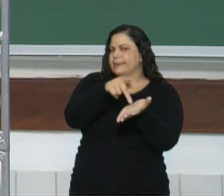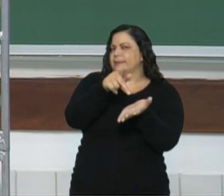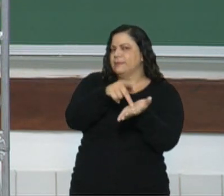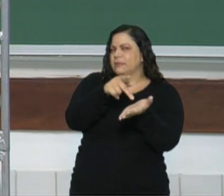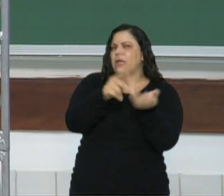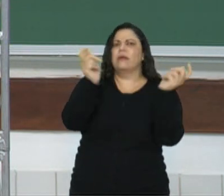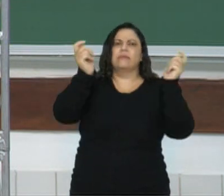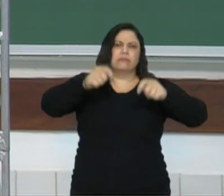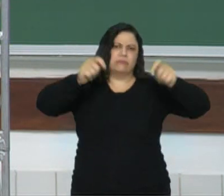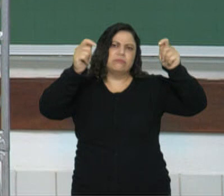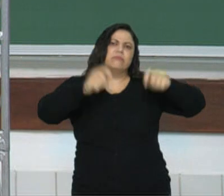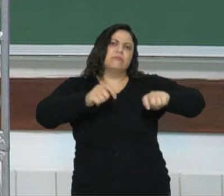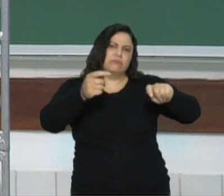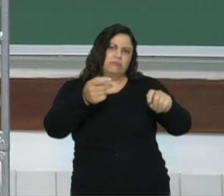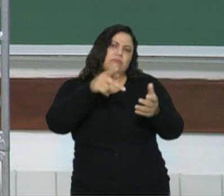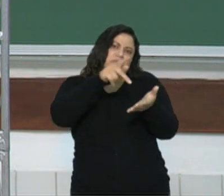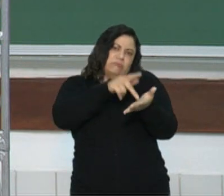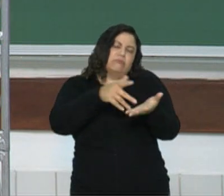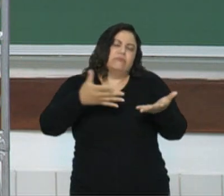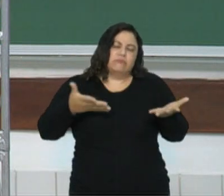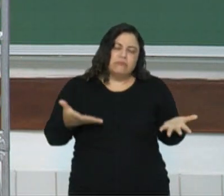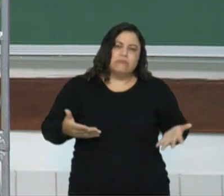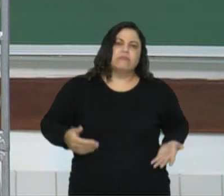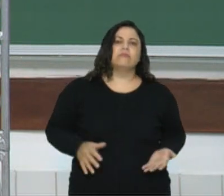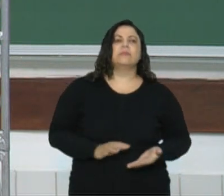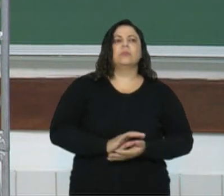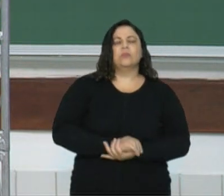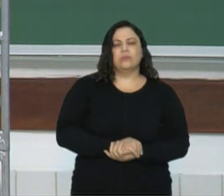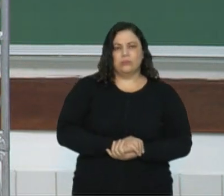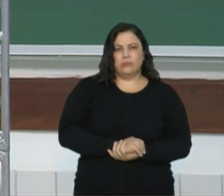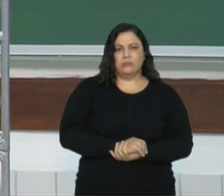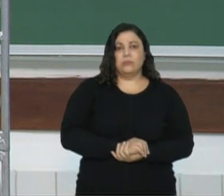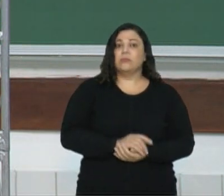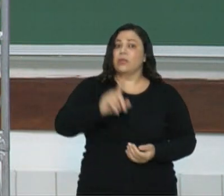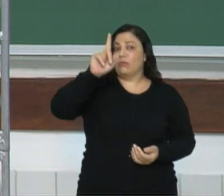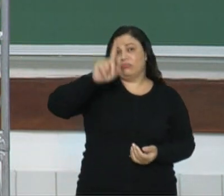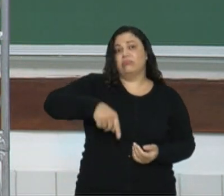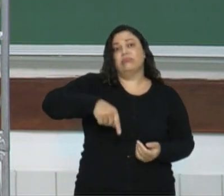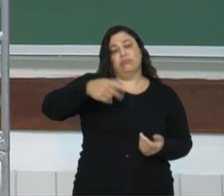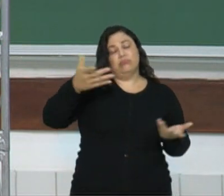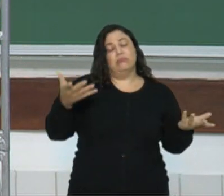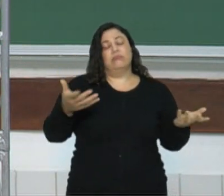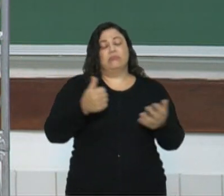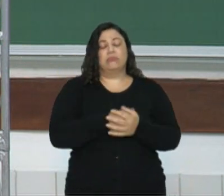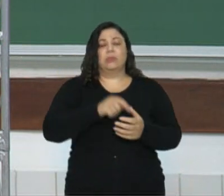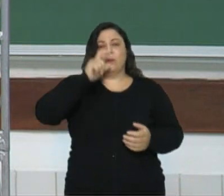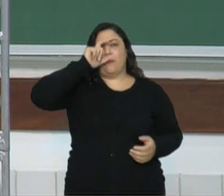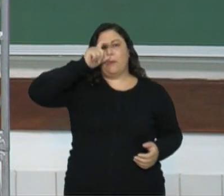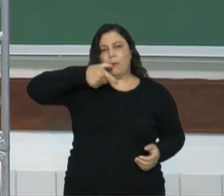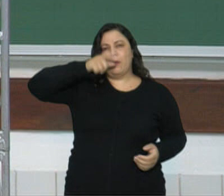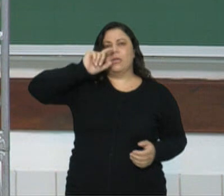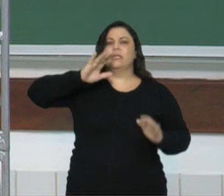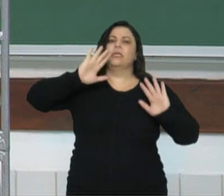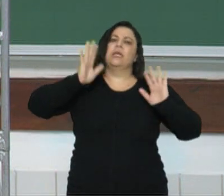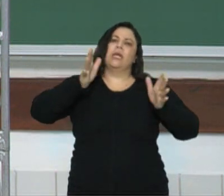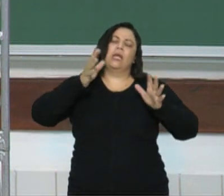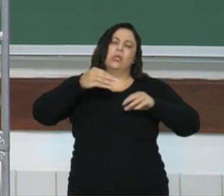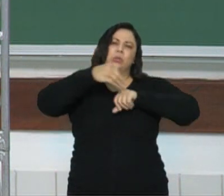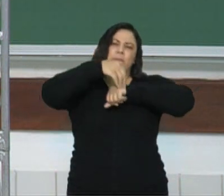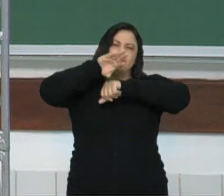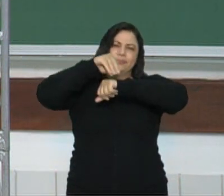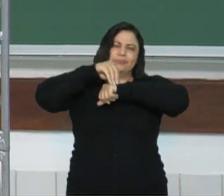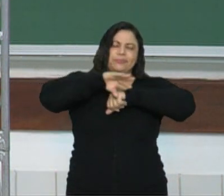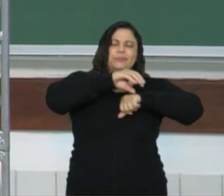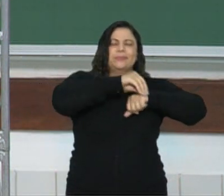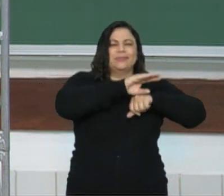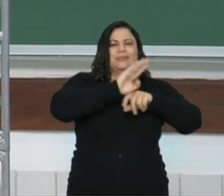boa possibilidade que seja verdadeiro. Então está aí o René Descartes já alertando para fake